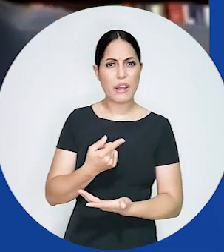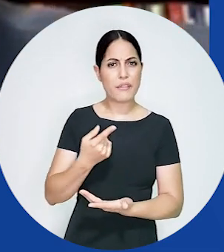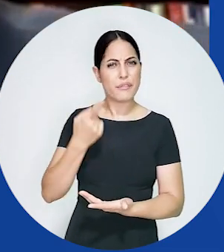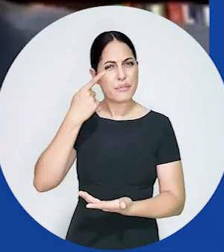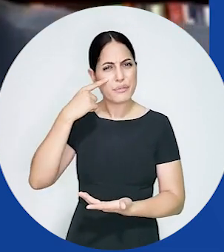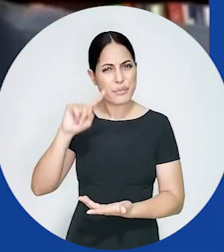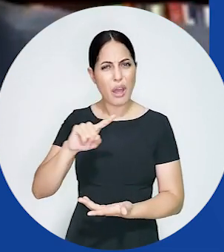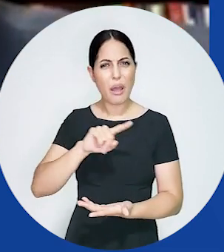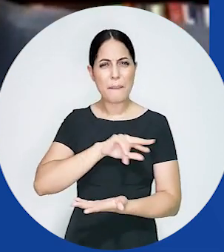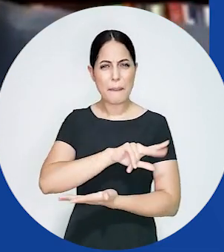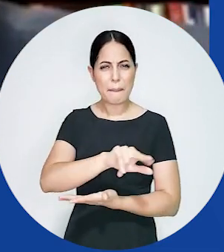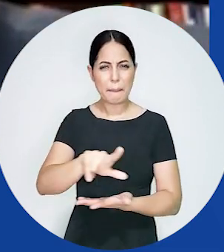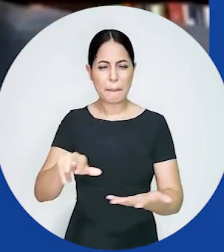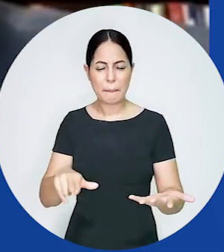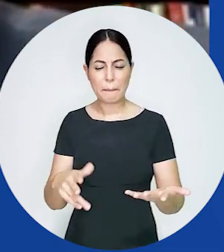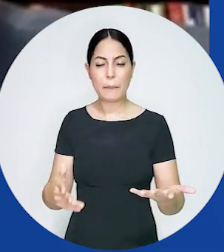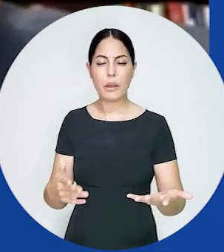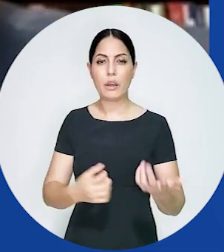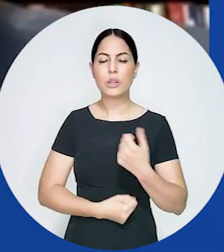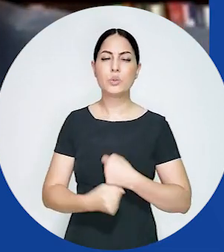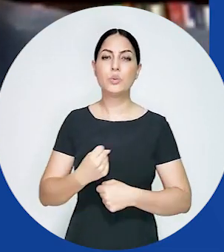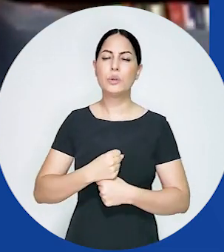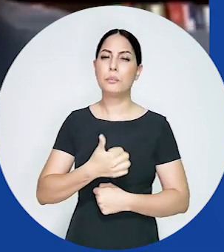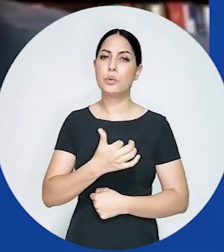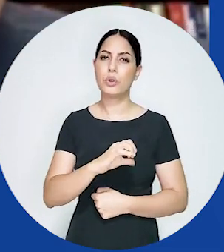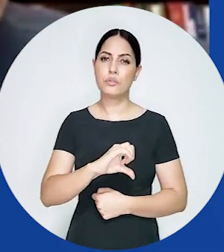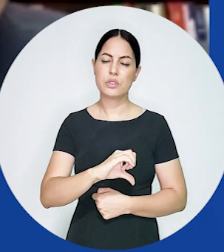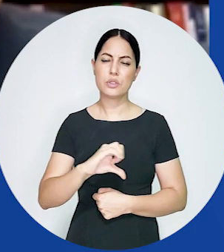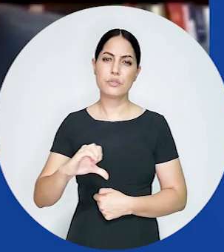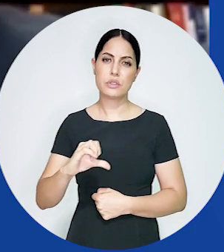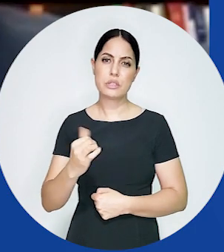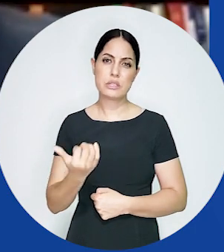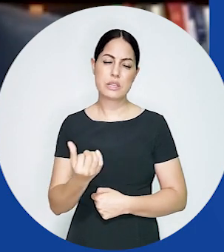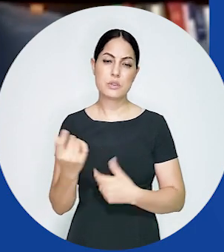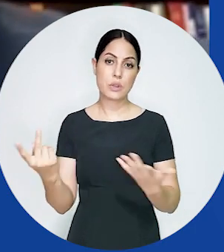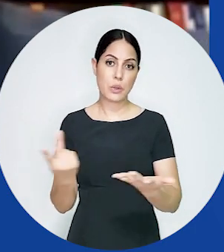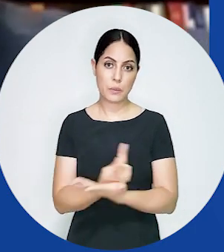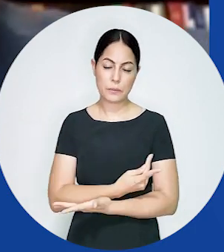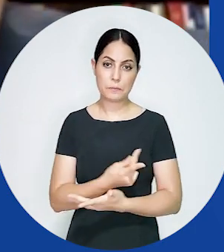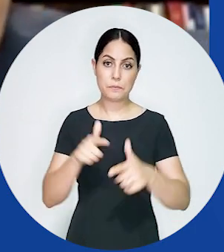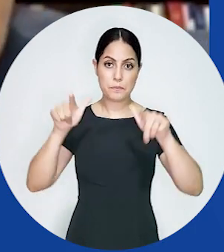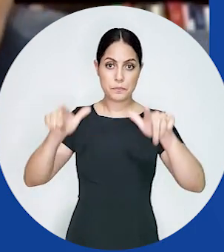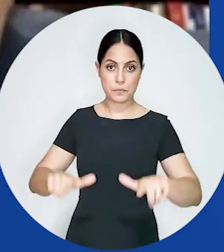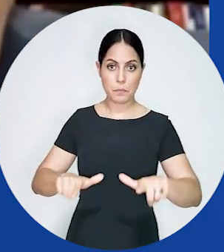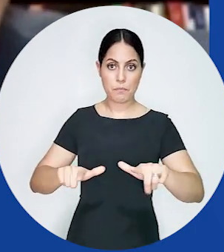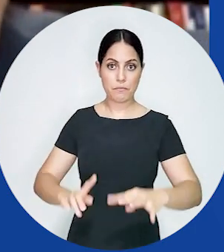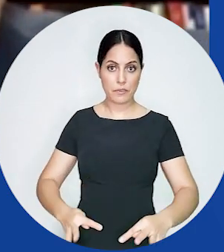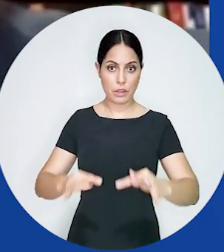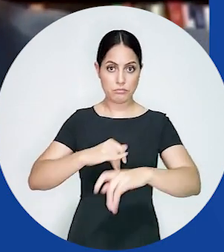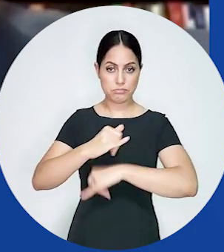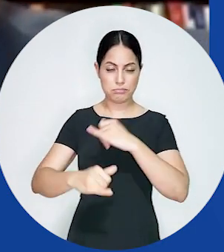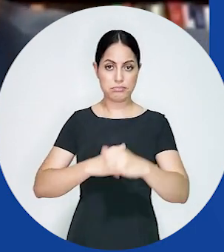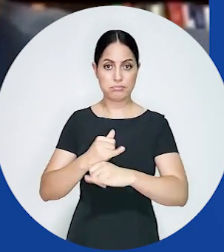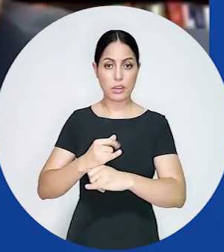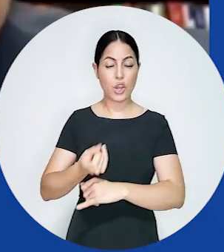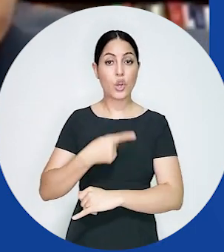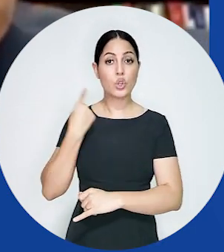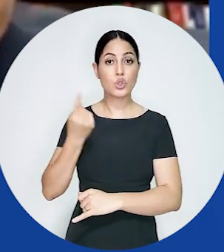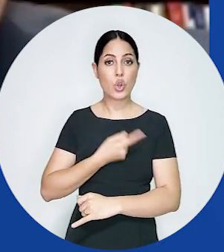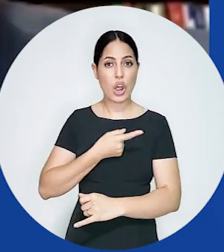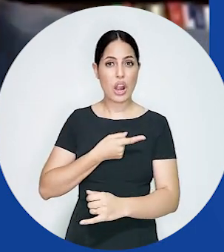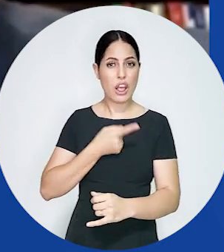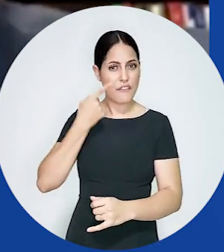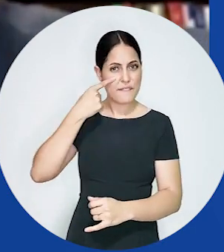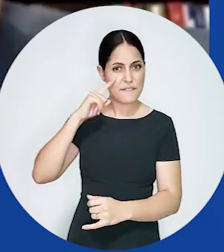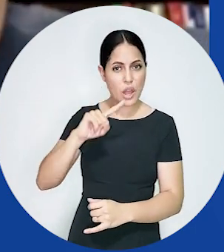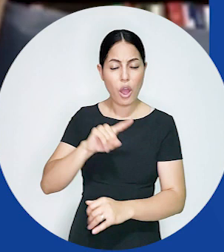Fux, com um escândalo de fraudes. E em 1996, com a urna eletrônica,